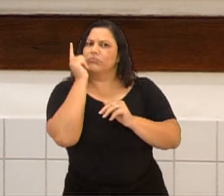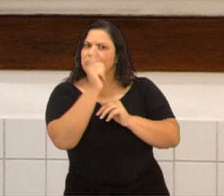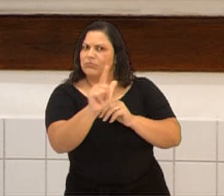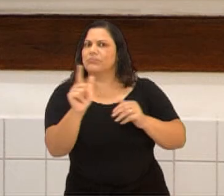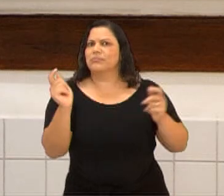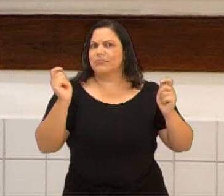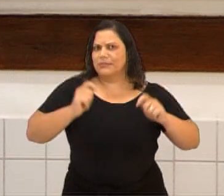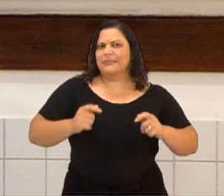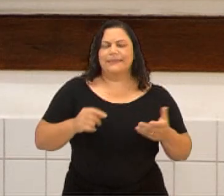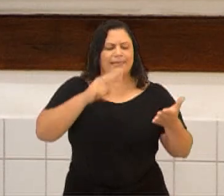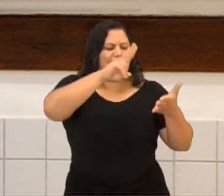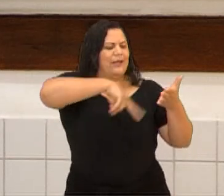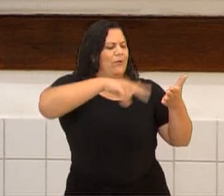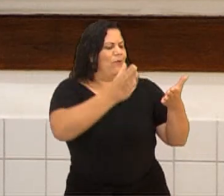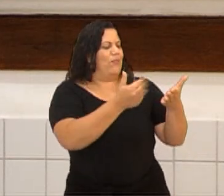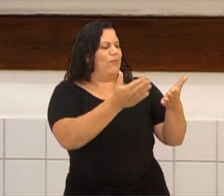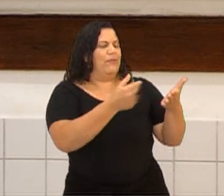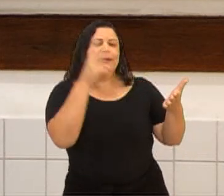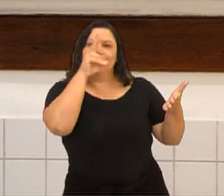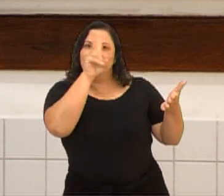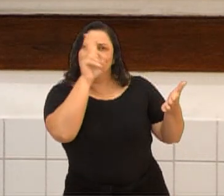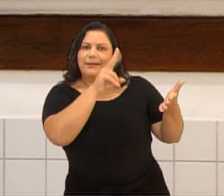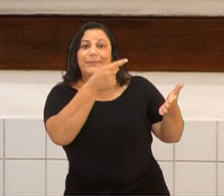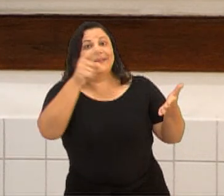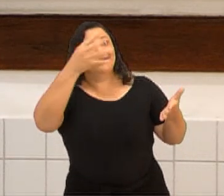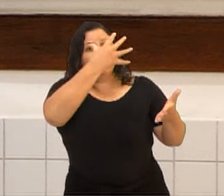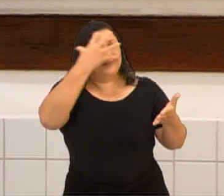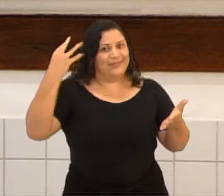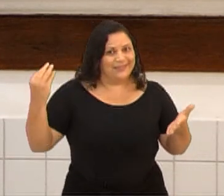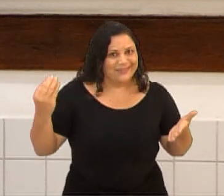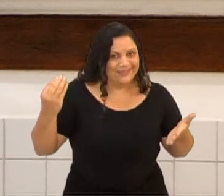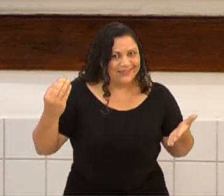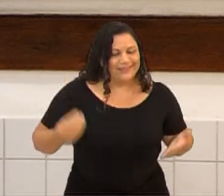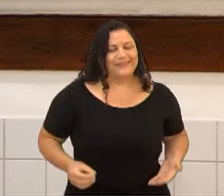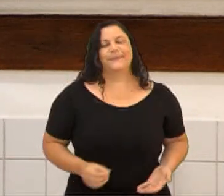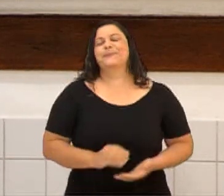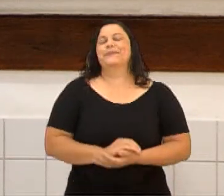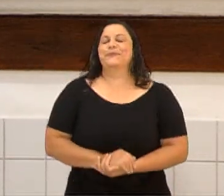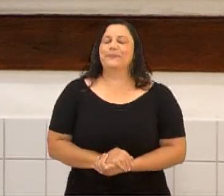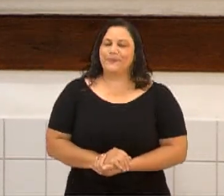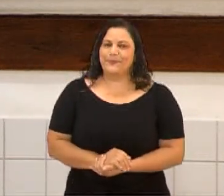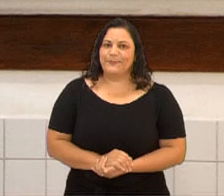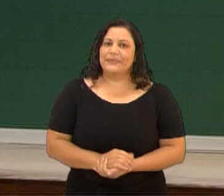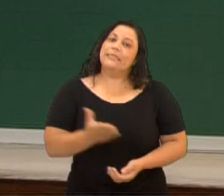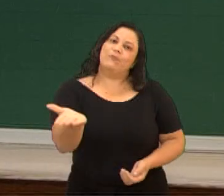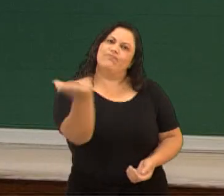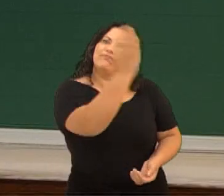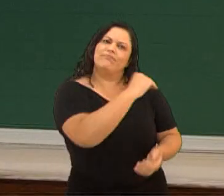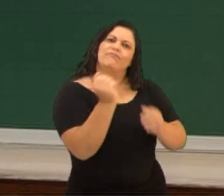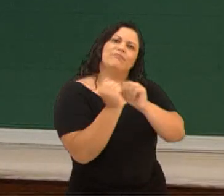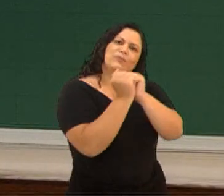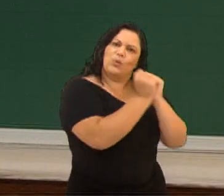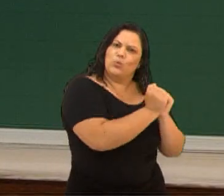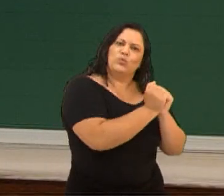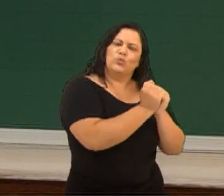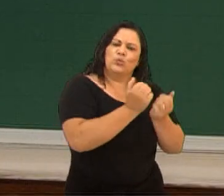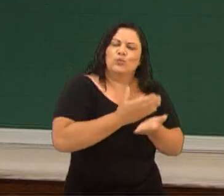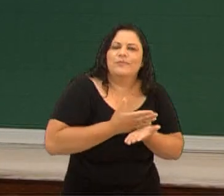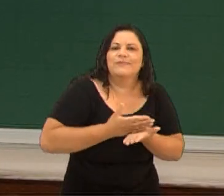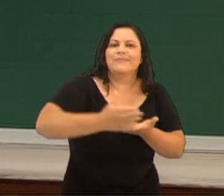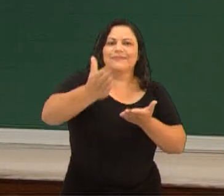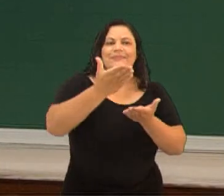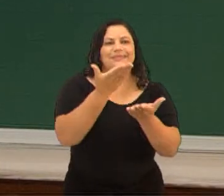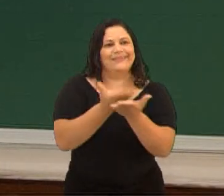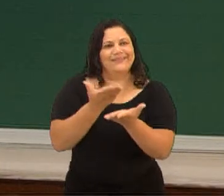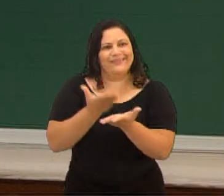para relembrar, tá bom? Então, não esqueçam do caderno também. Tranquilo? Então, vamos juntos aqui para começar a nossa